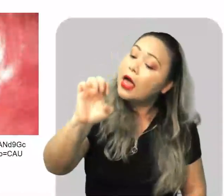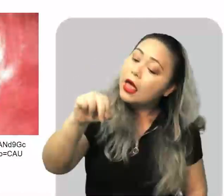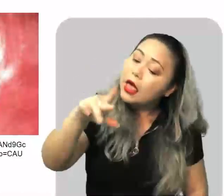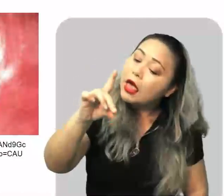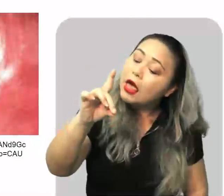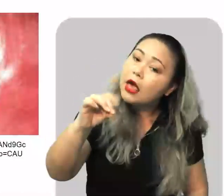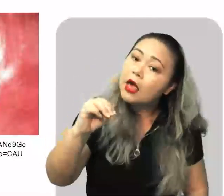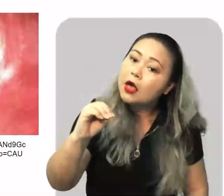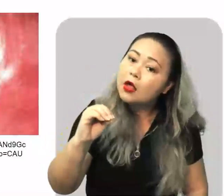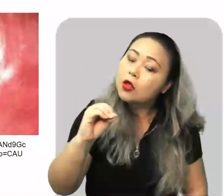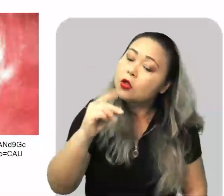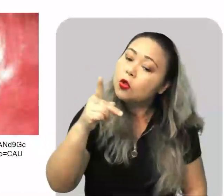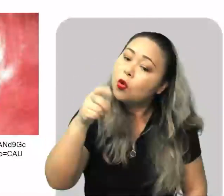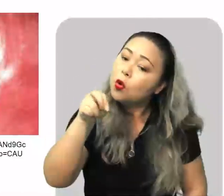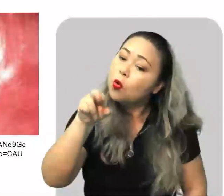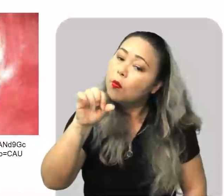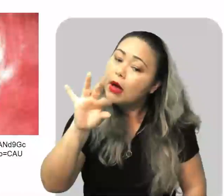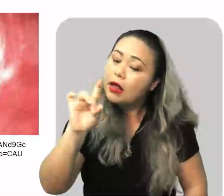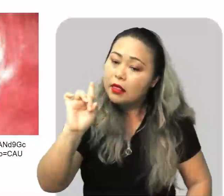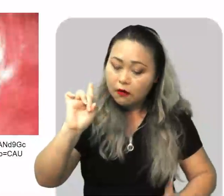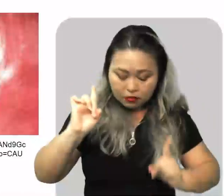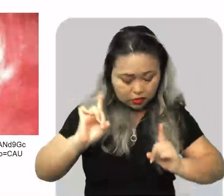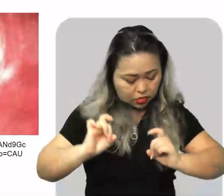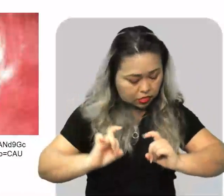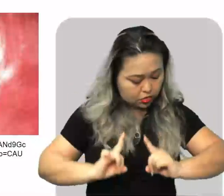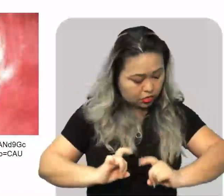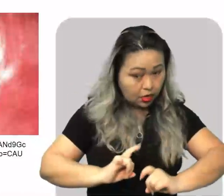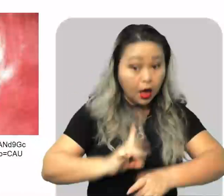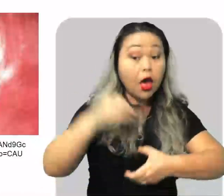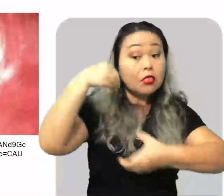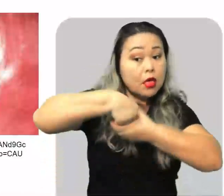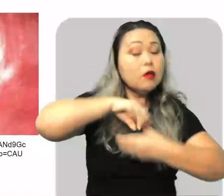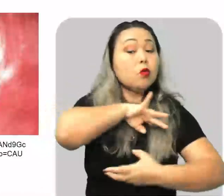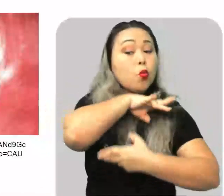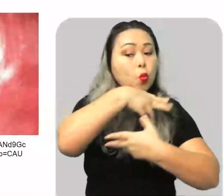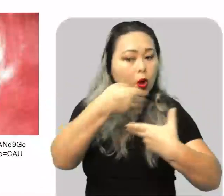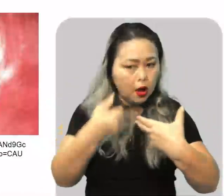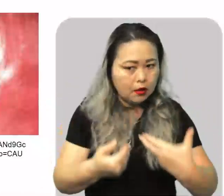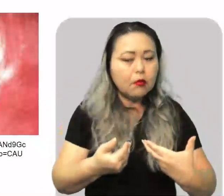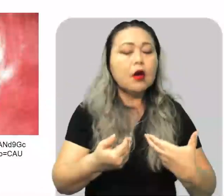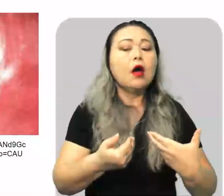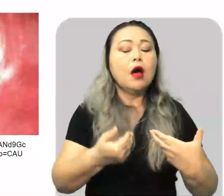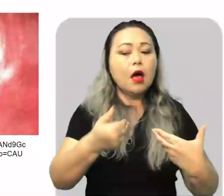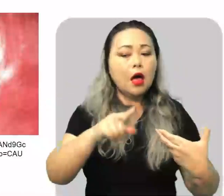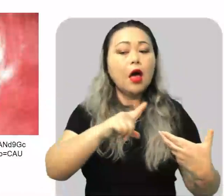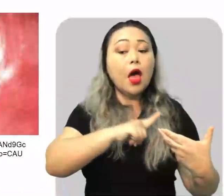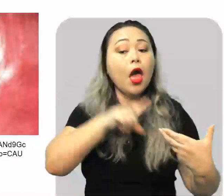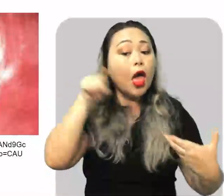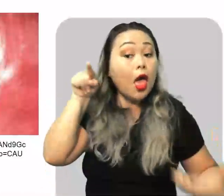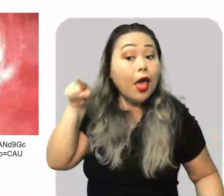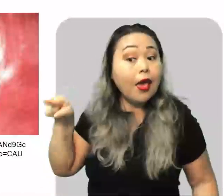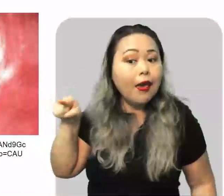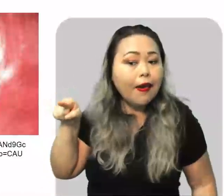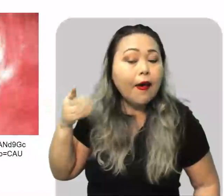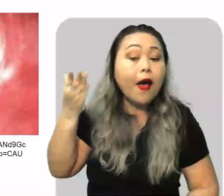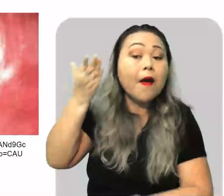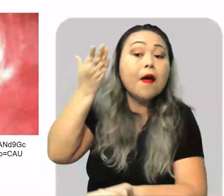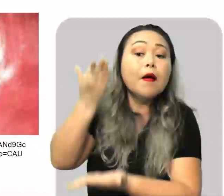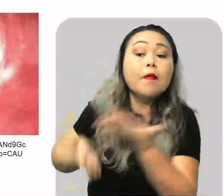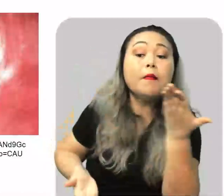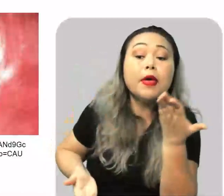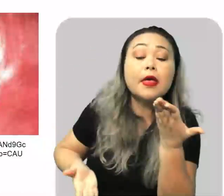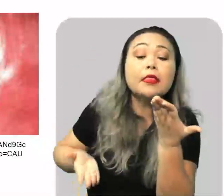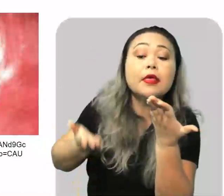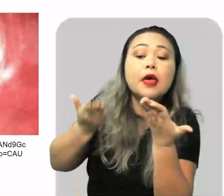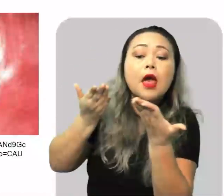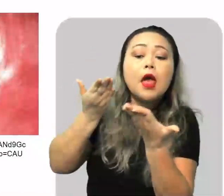né, os vermes, pertencem ao reino Animalia, tá? E eles perderam essa